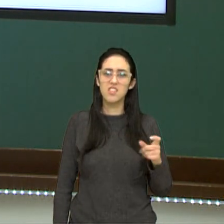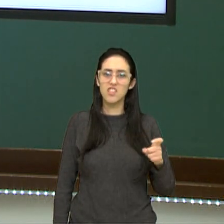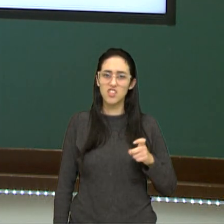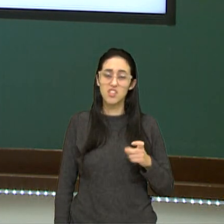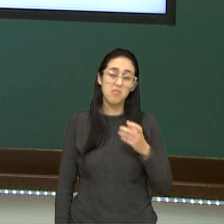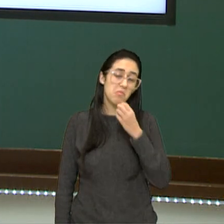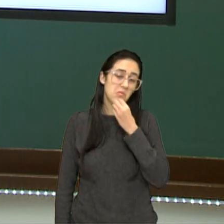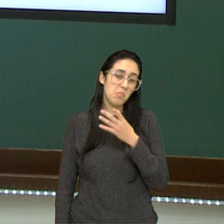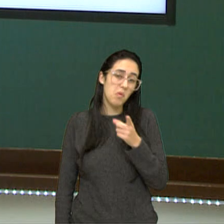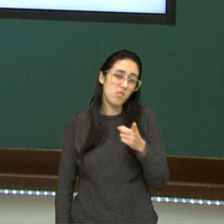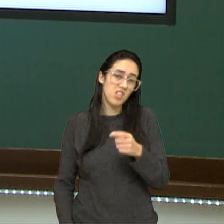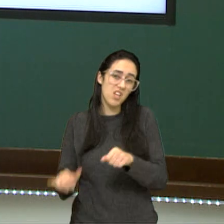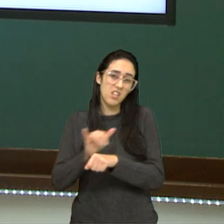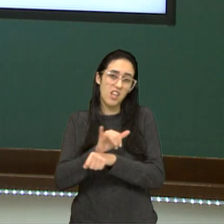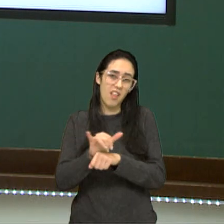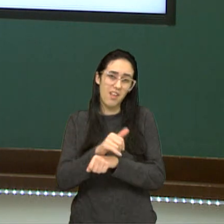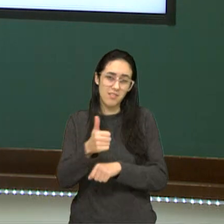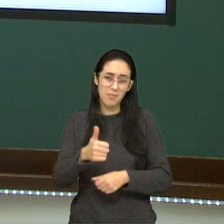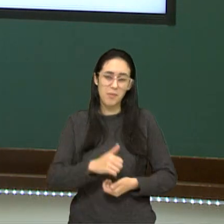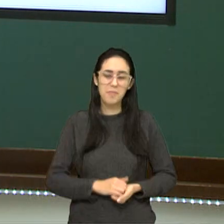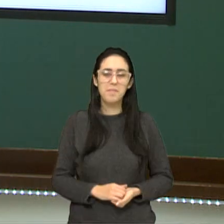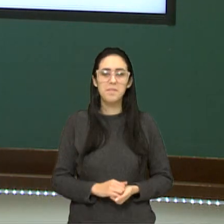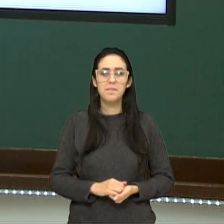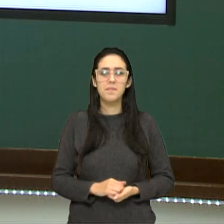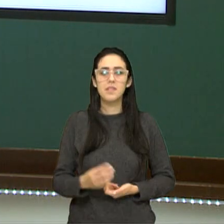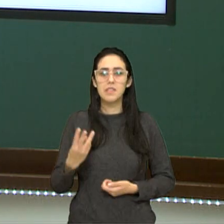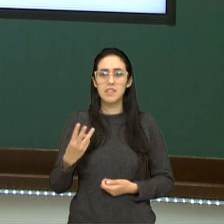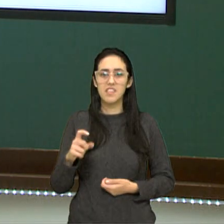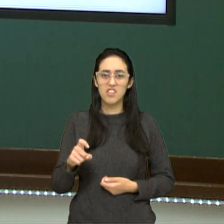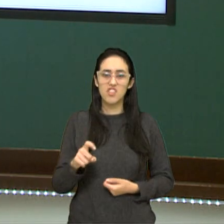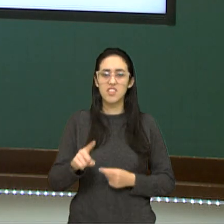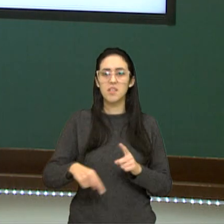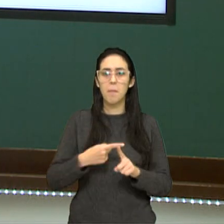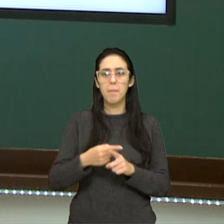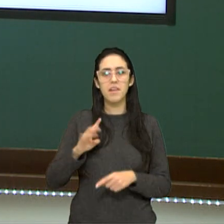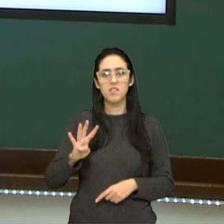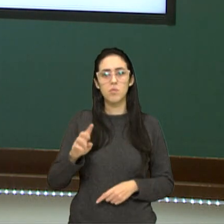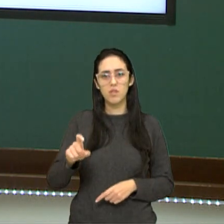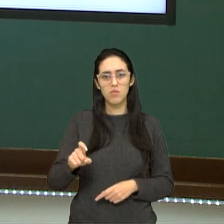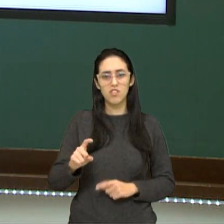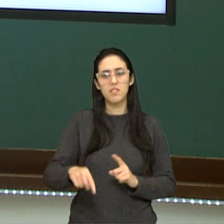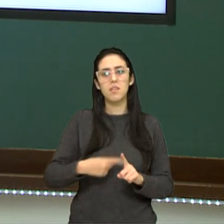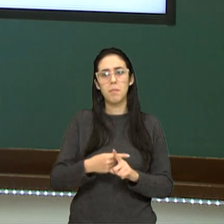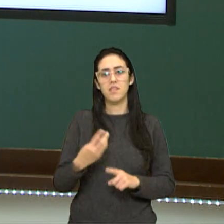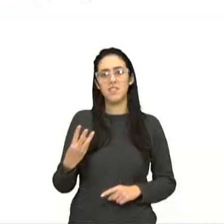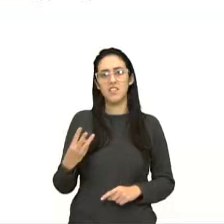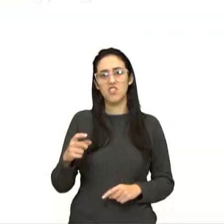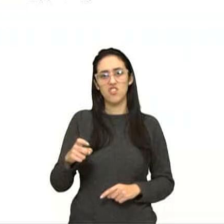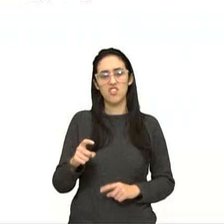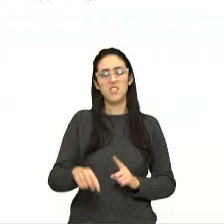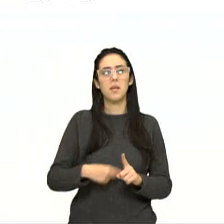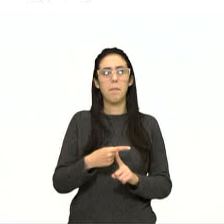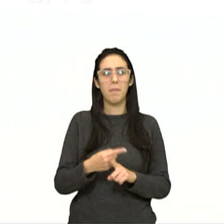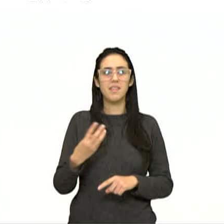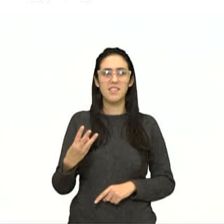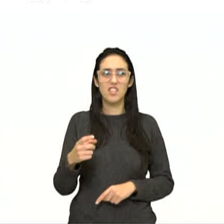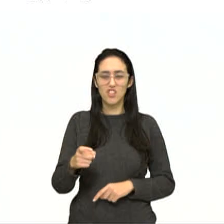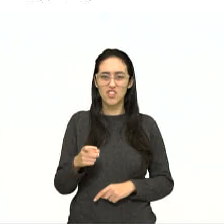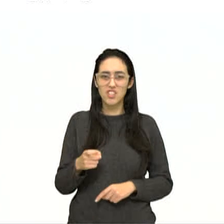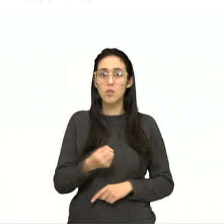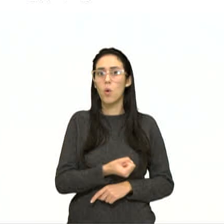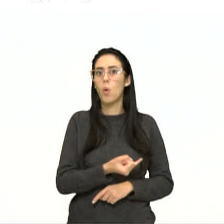Também é uma boa, tá bom? 3x mais 4x mais 3x mais 3x dá quantos